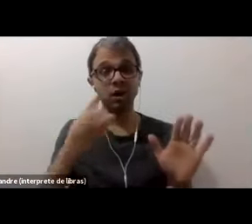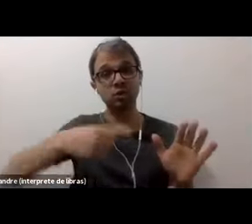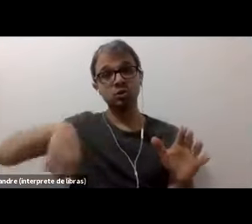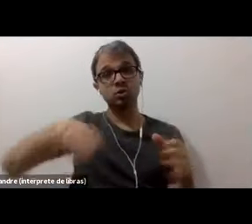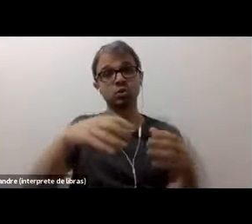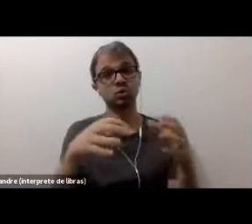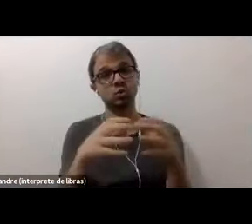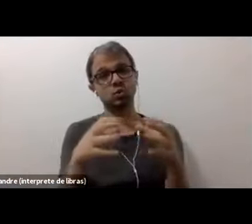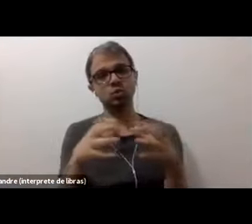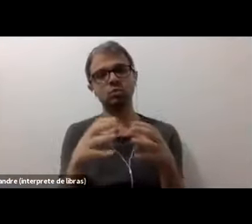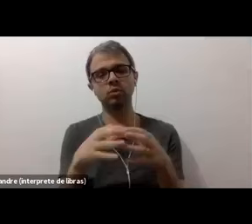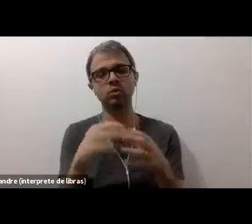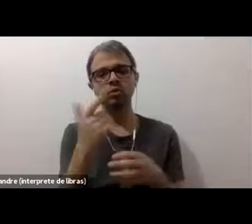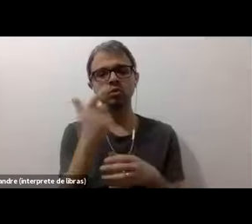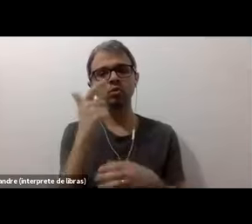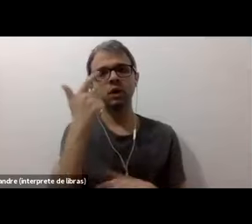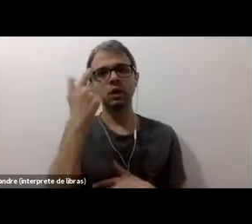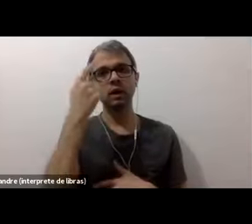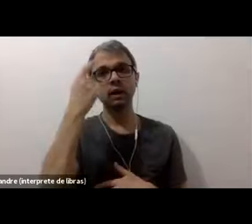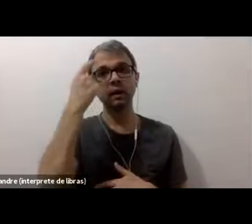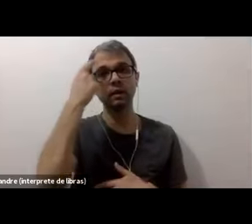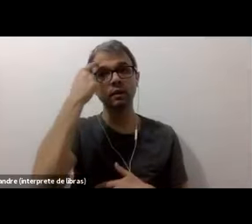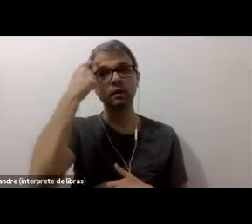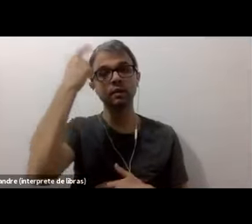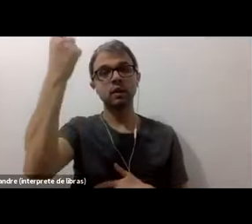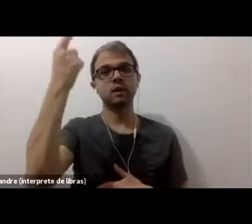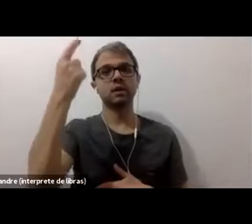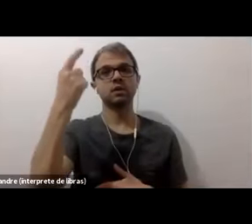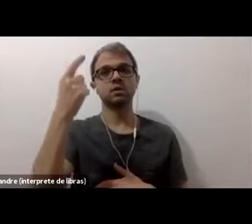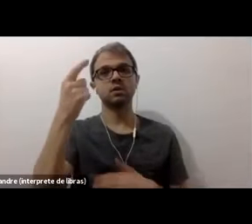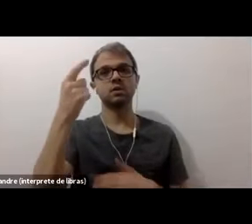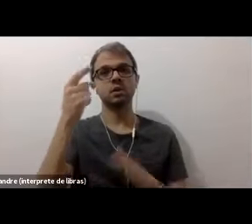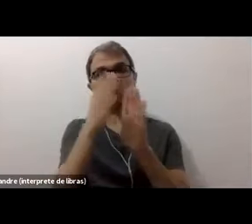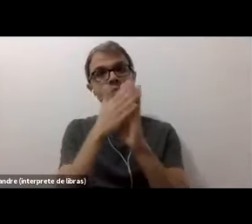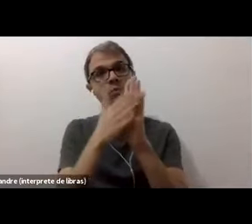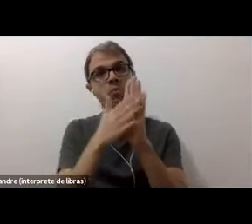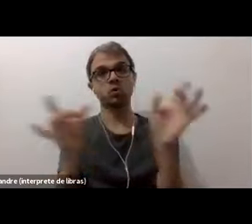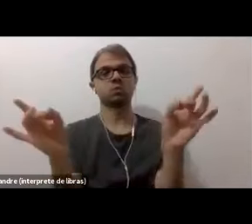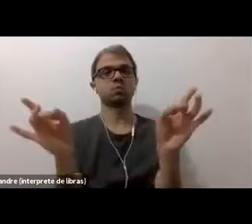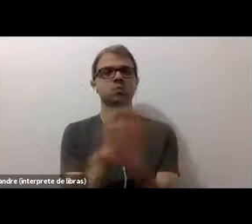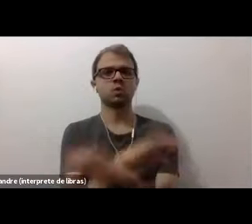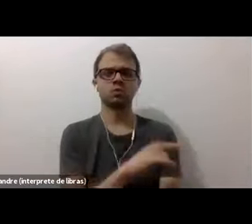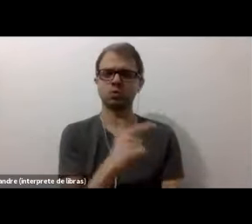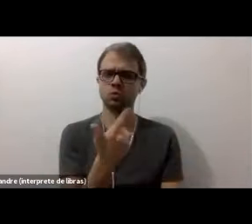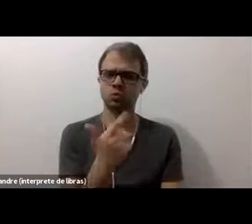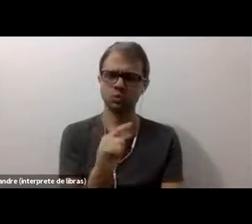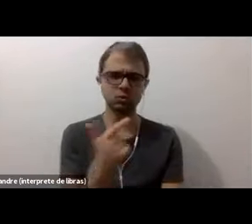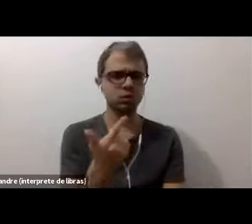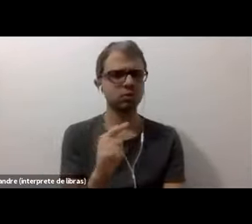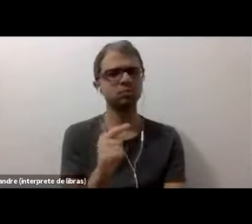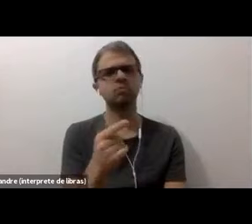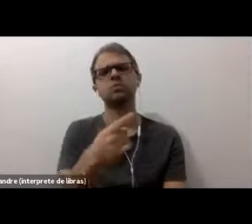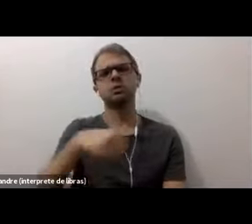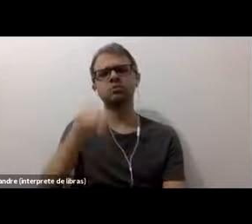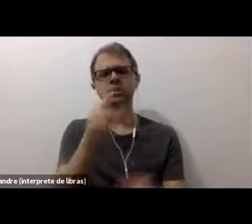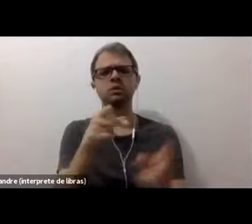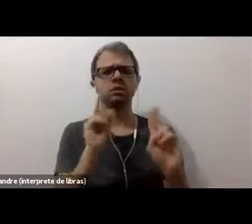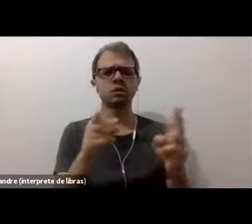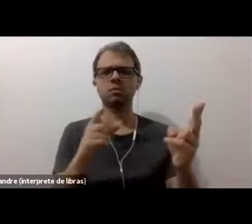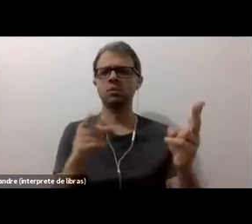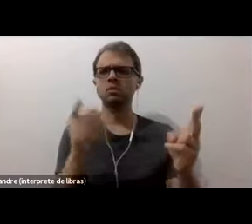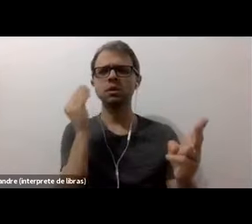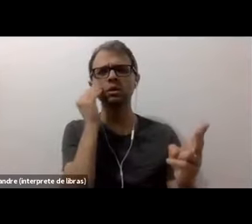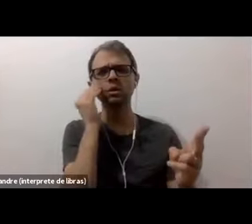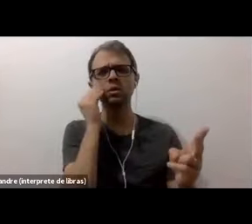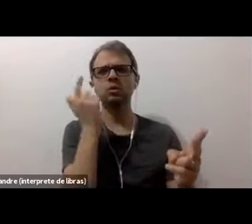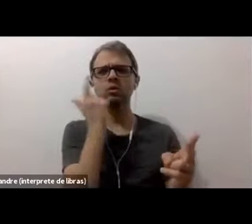com uma ideia concebida, um ponto de vista fechado. Na realidade, a gente tem compartilhado isso que a gente colocou aqui para